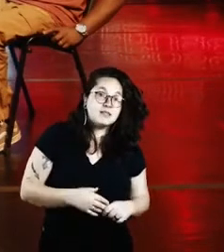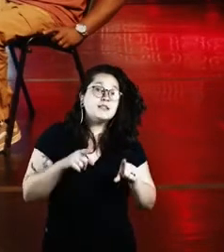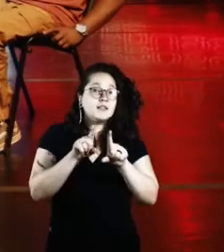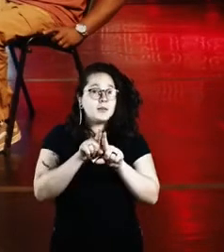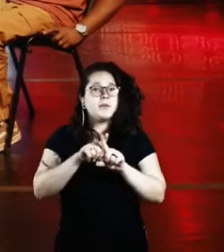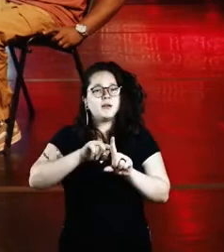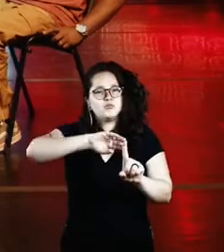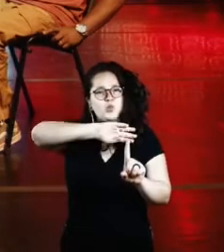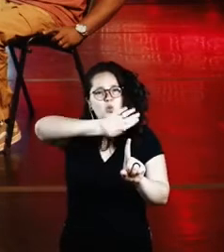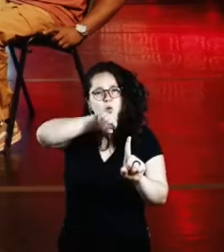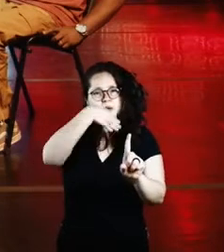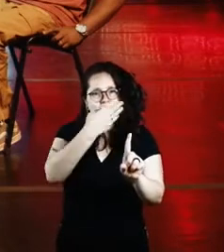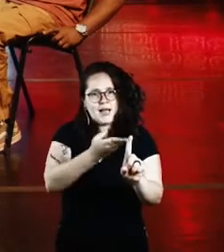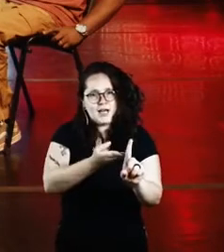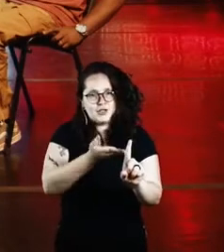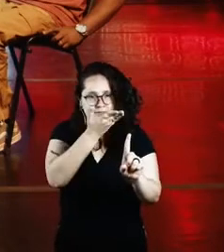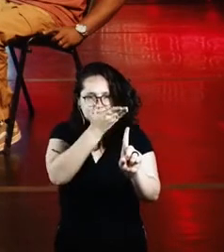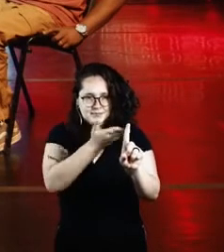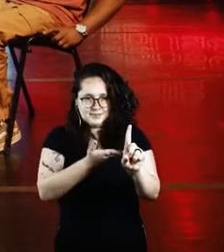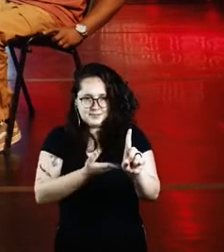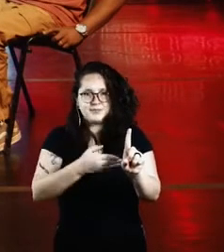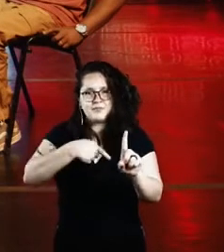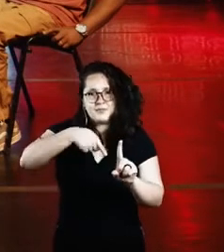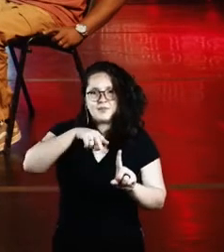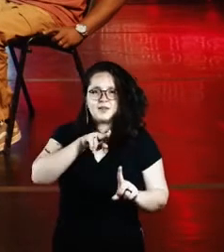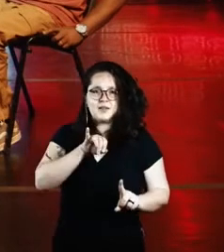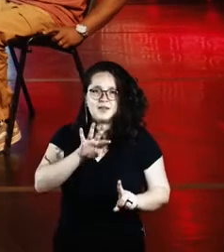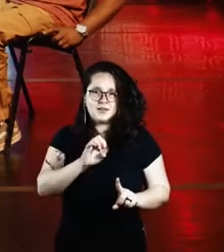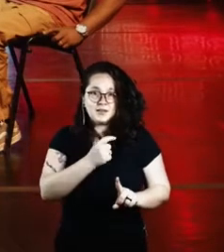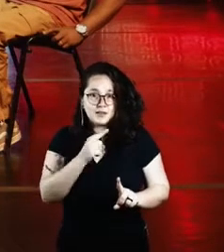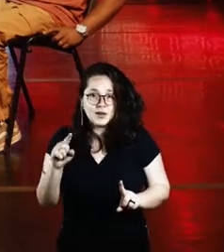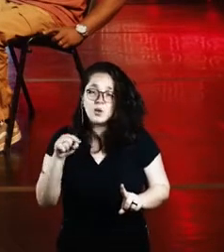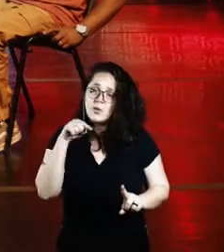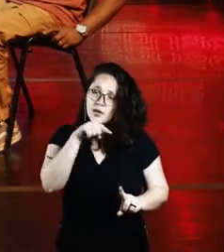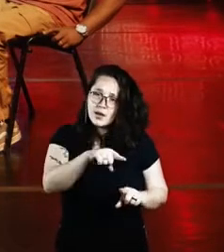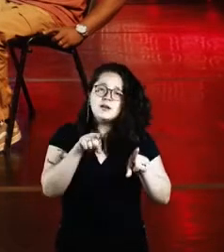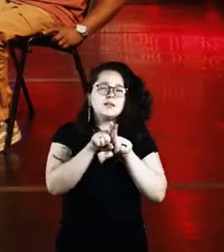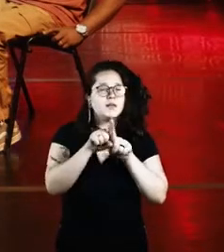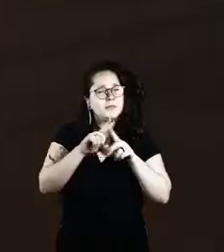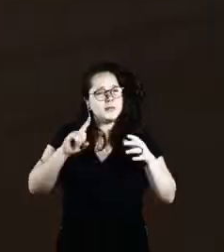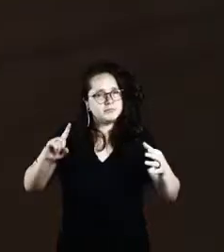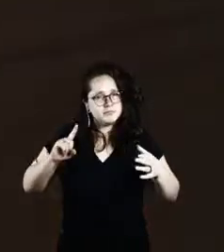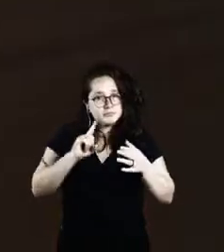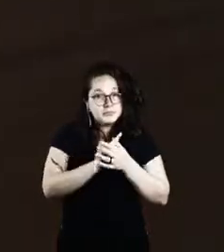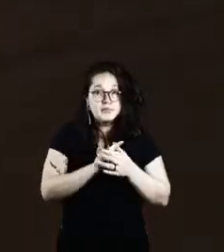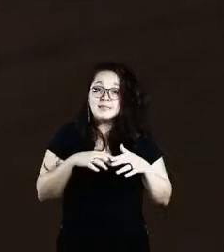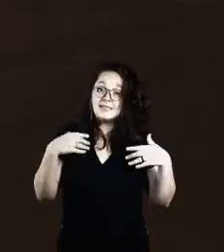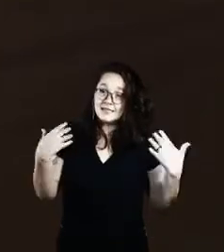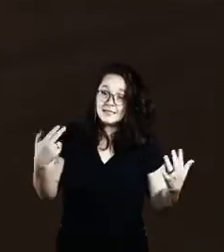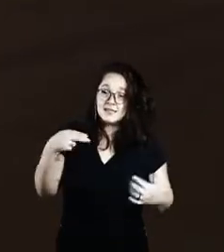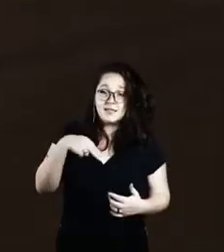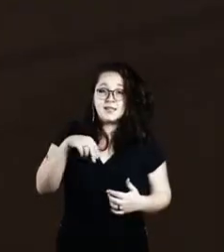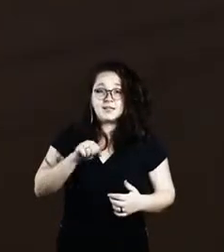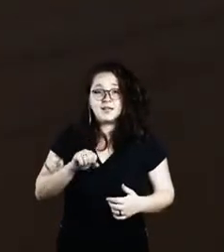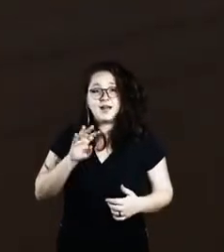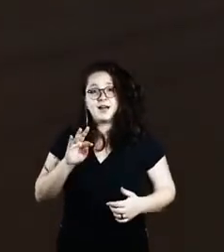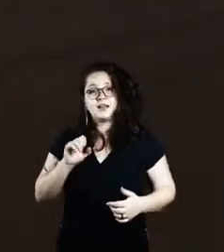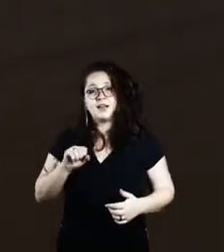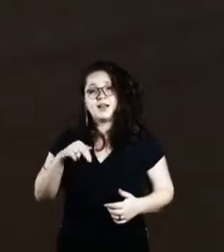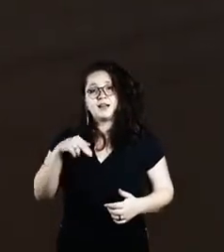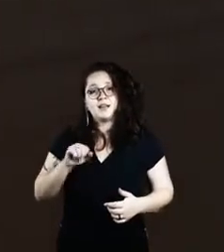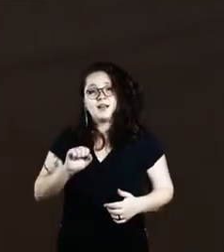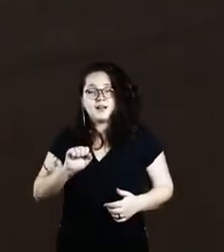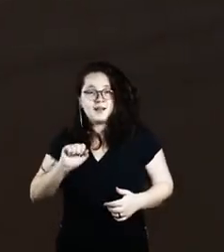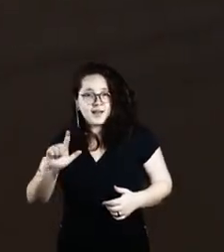ao Quitão, né? Um grande expoente também da família Chic Show. Natanael Valença. Professor deles. Natanael Valença.